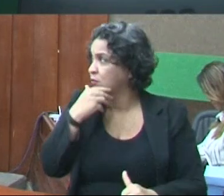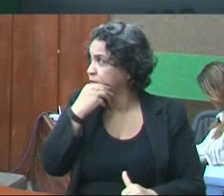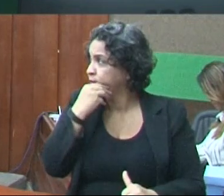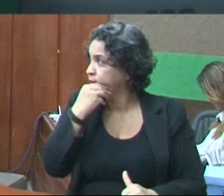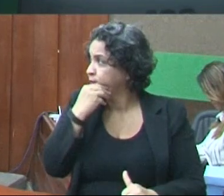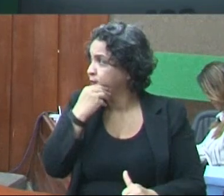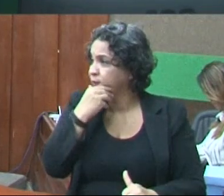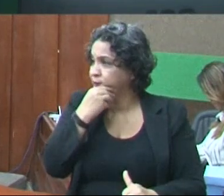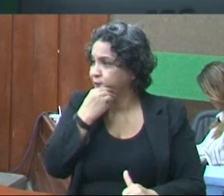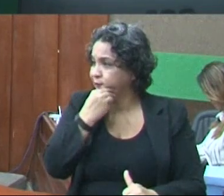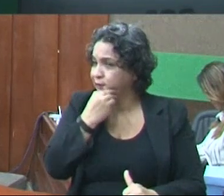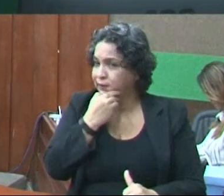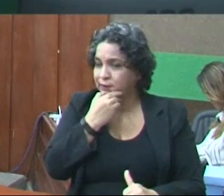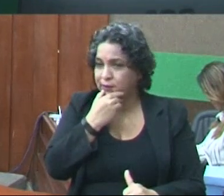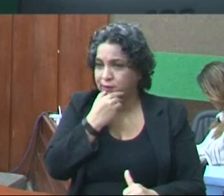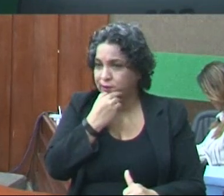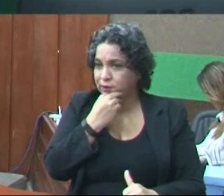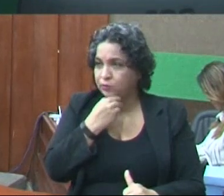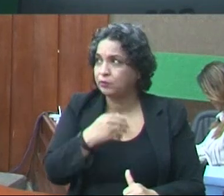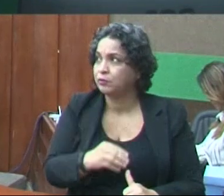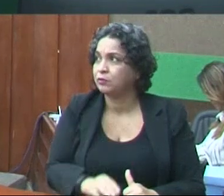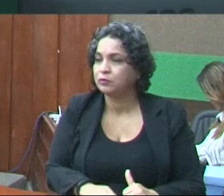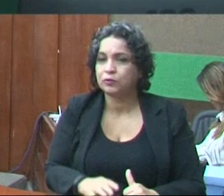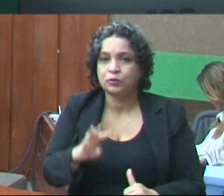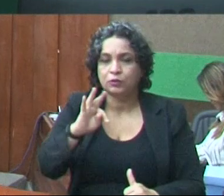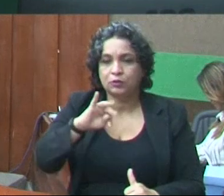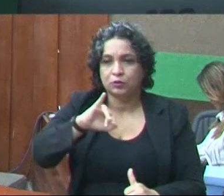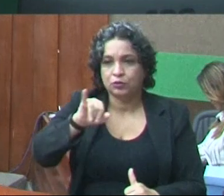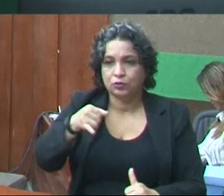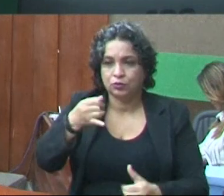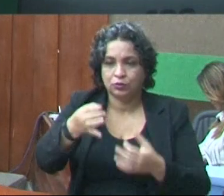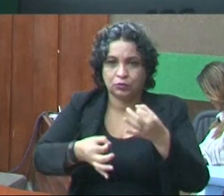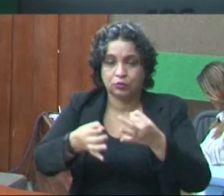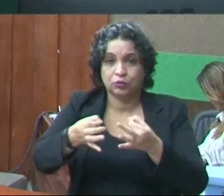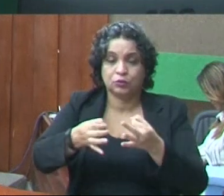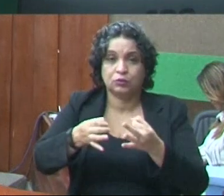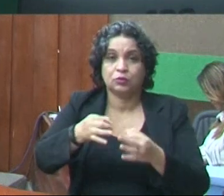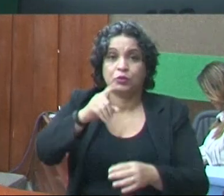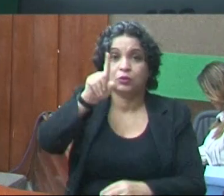Primeiro ponto que é importante colocar, o Tribunal de Contas